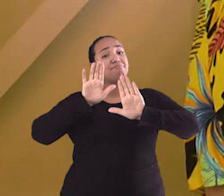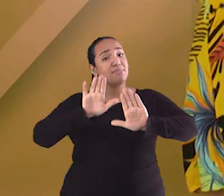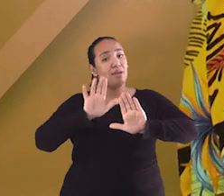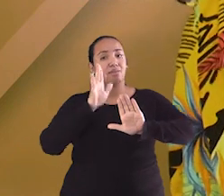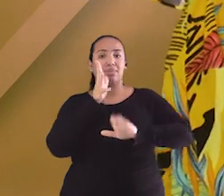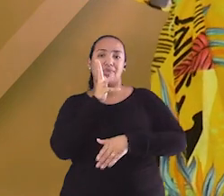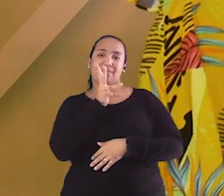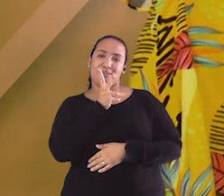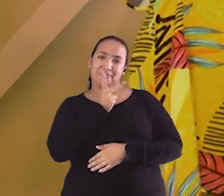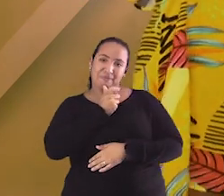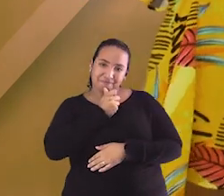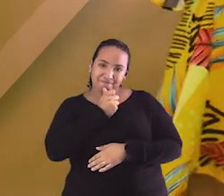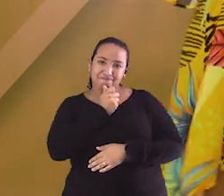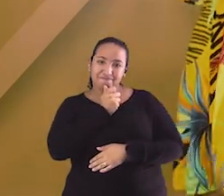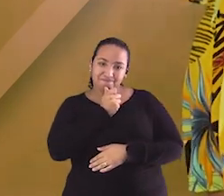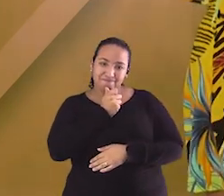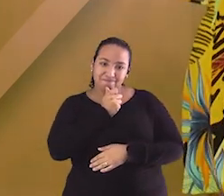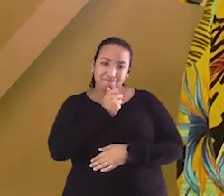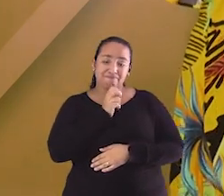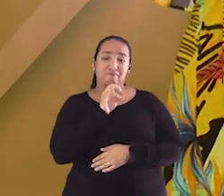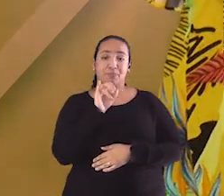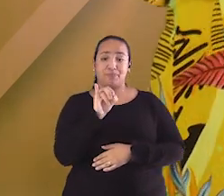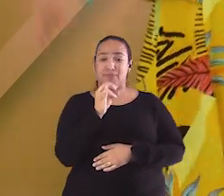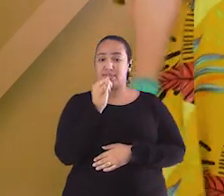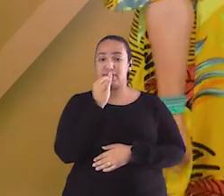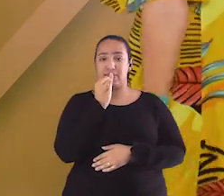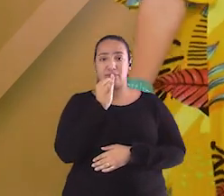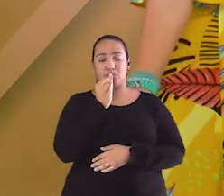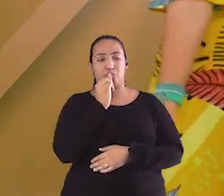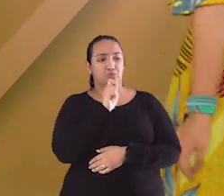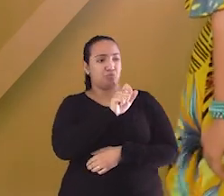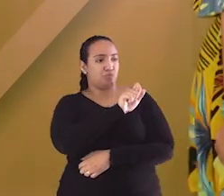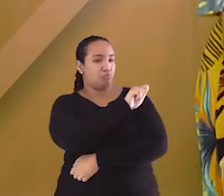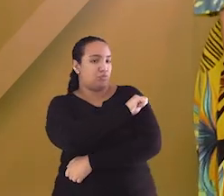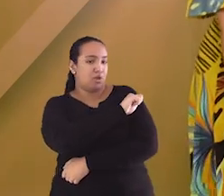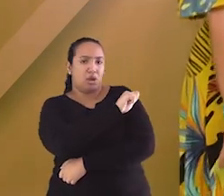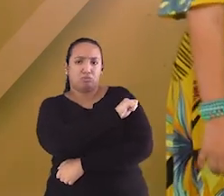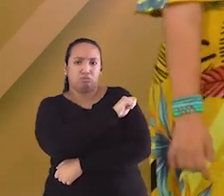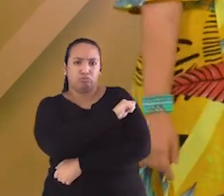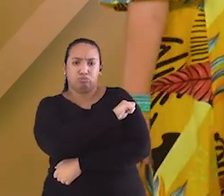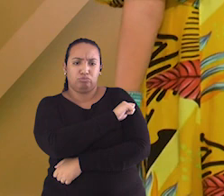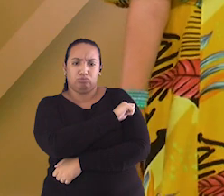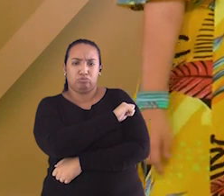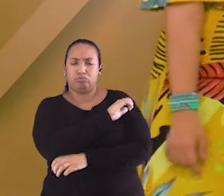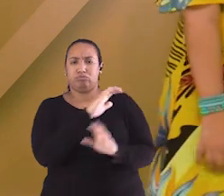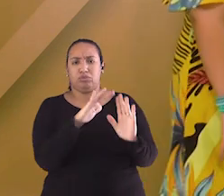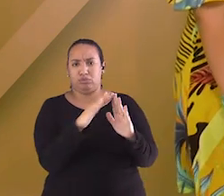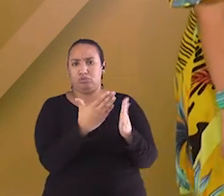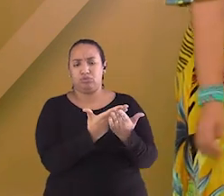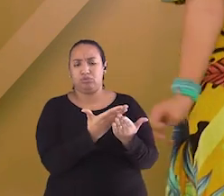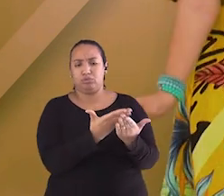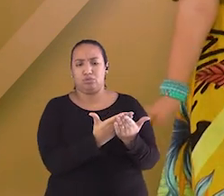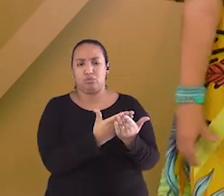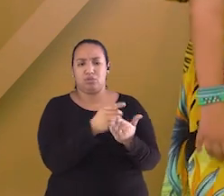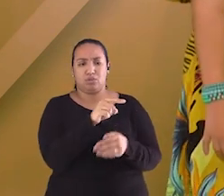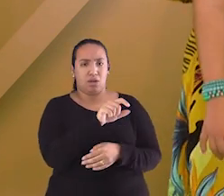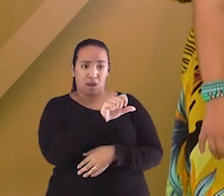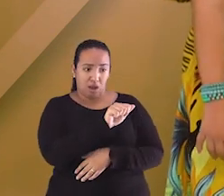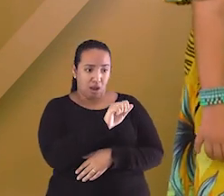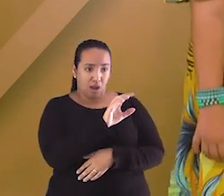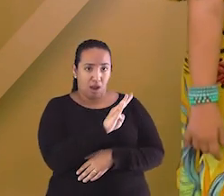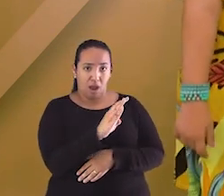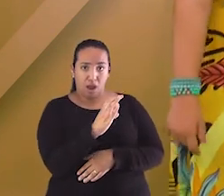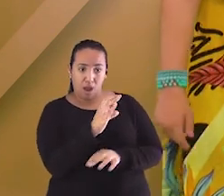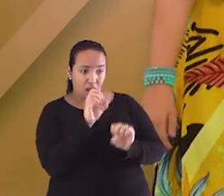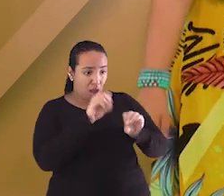devagar, né? Se você pega um aluno típico, né, que a gente tem em muitas escolas nossas, e alfabetiza